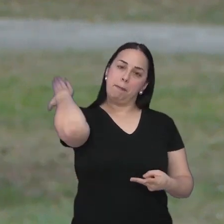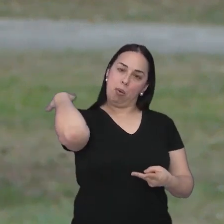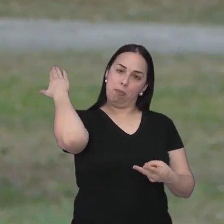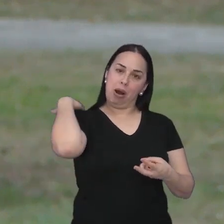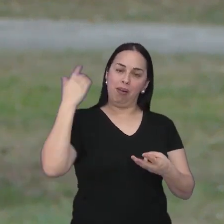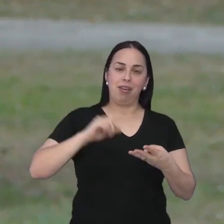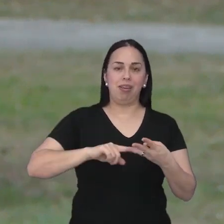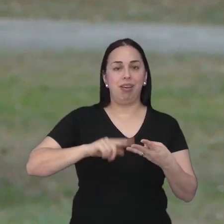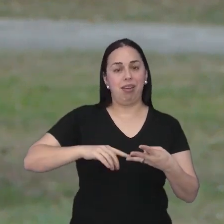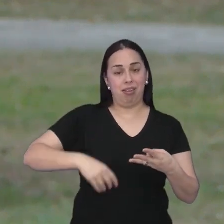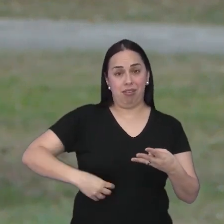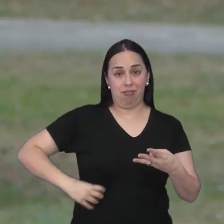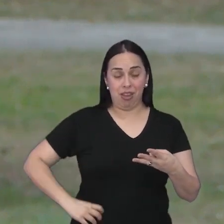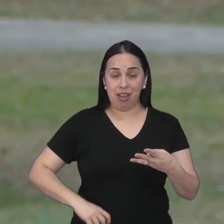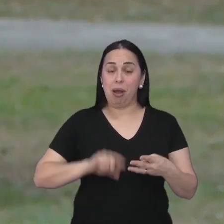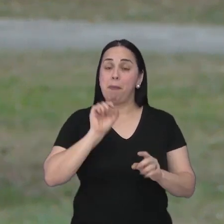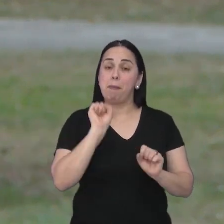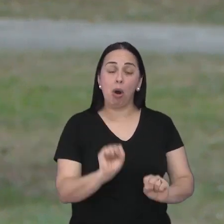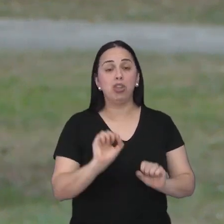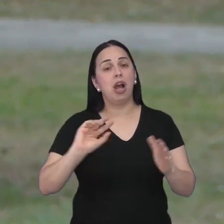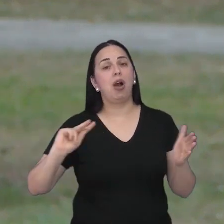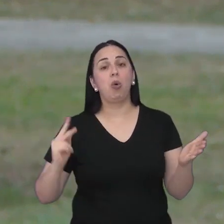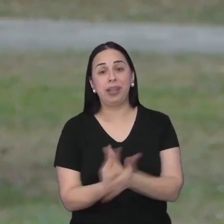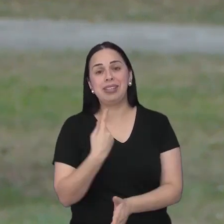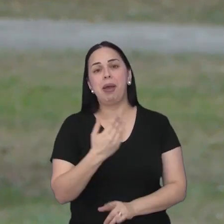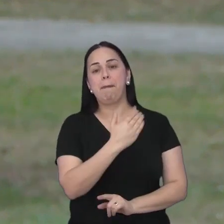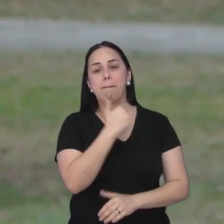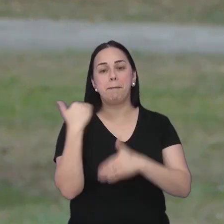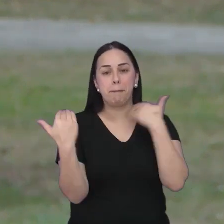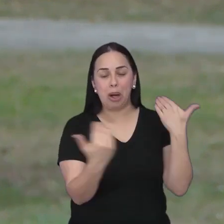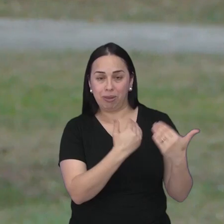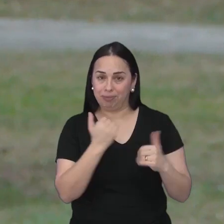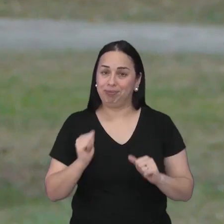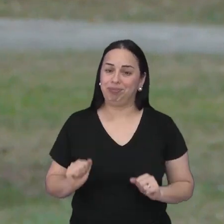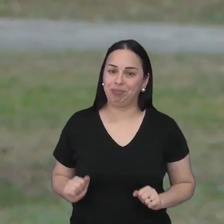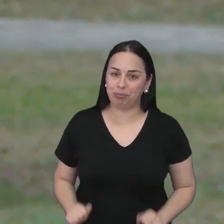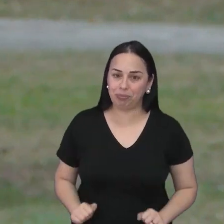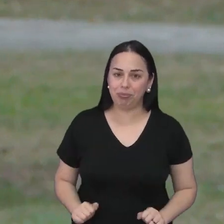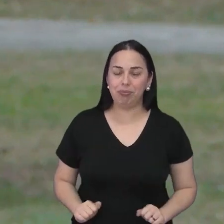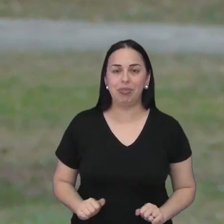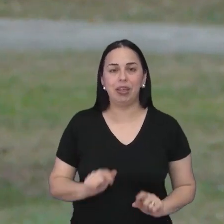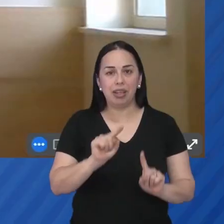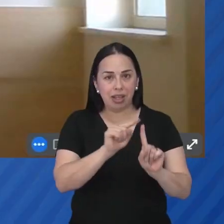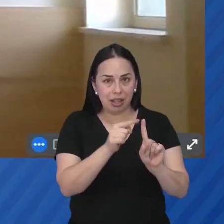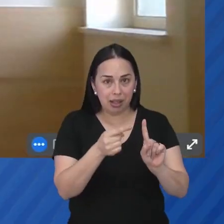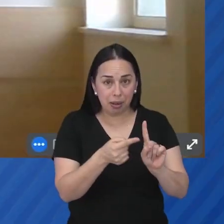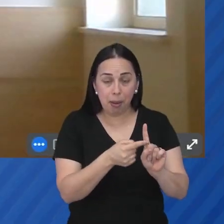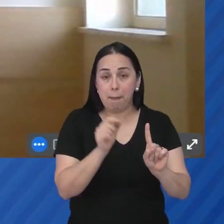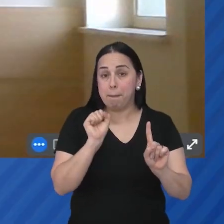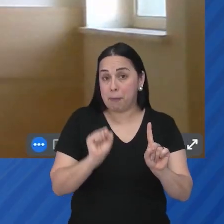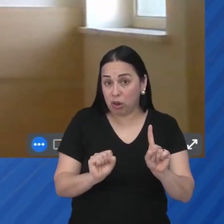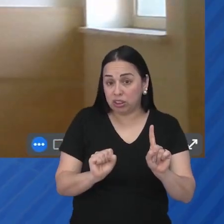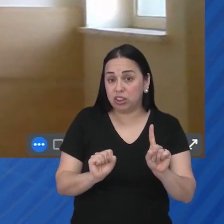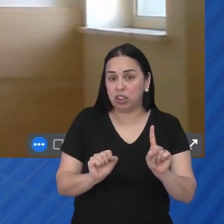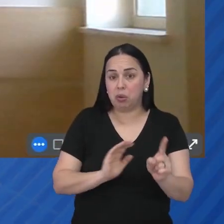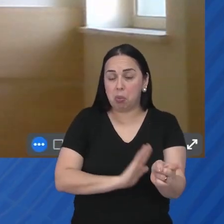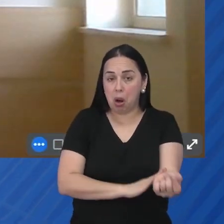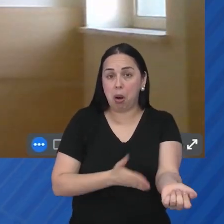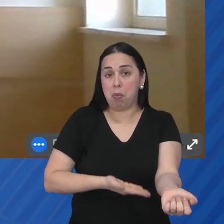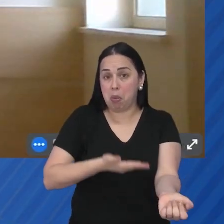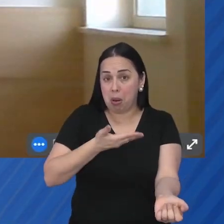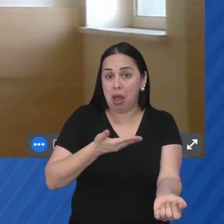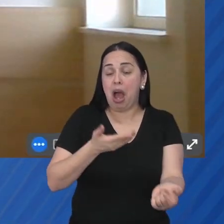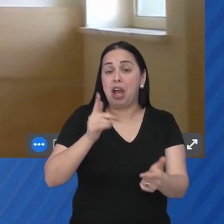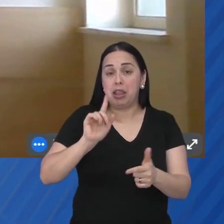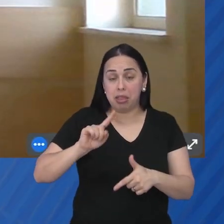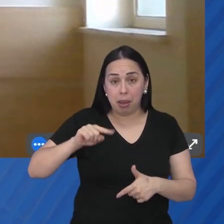como rim, pulmão e fígado, é uma das principais causas de morte materna no mundo. A pré-eclâmpsia do ponto de vista materno,